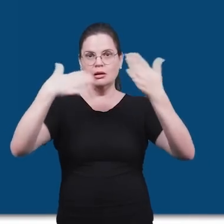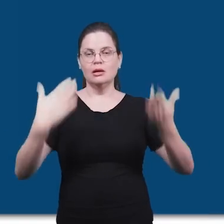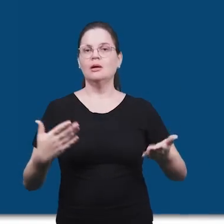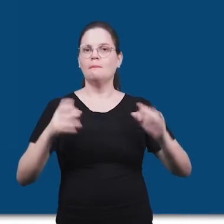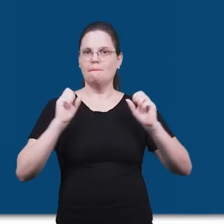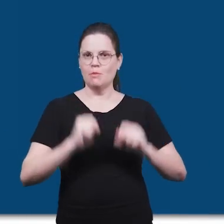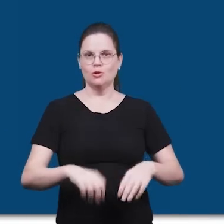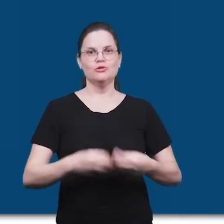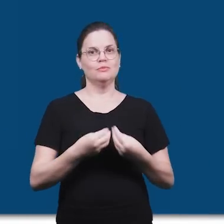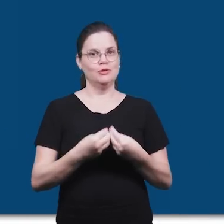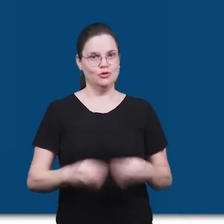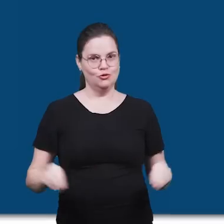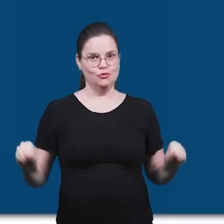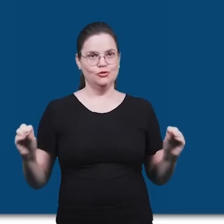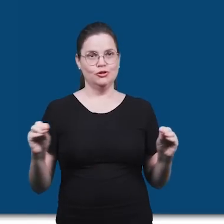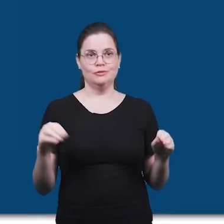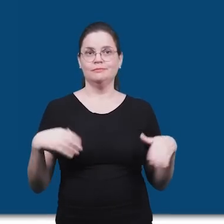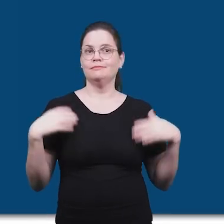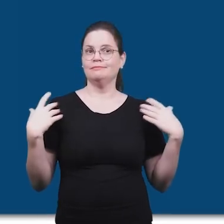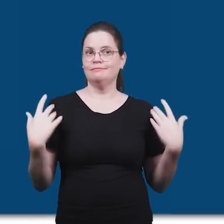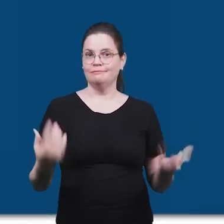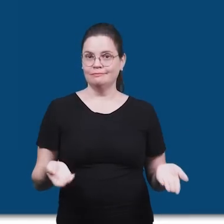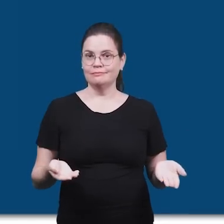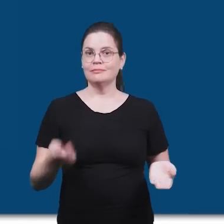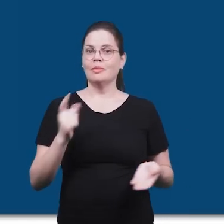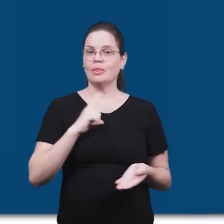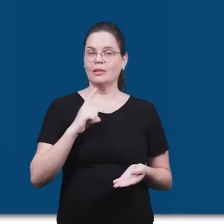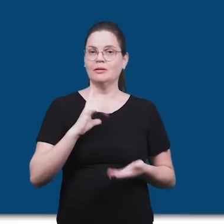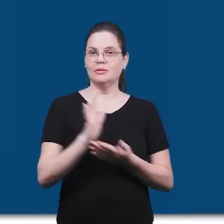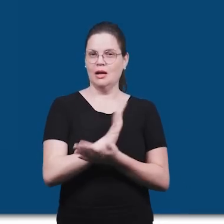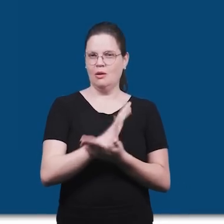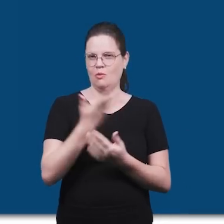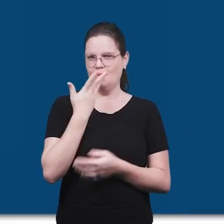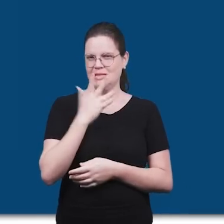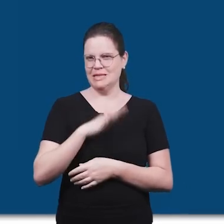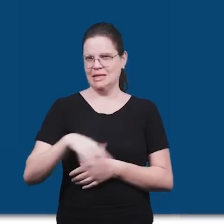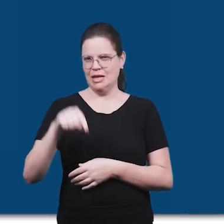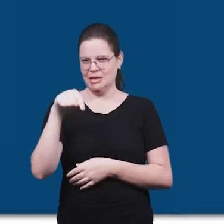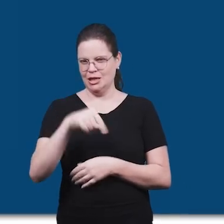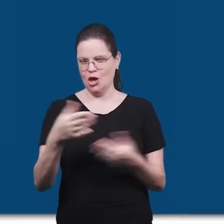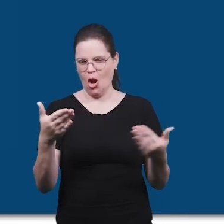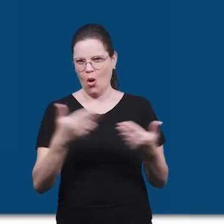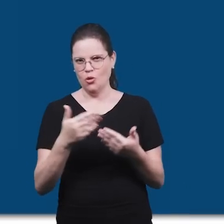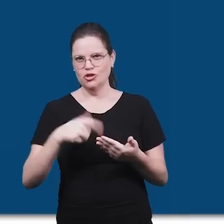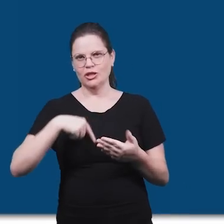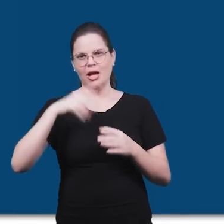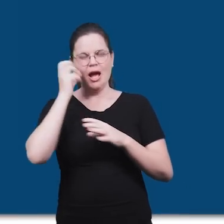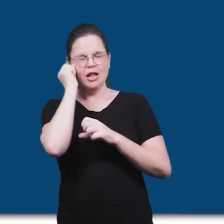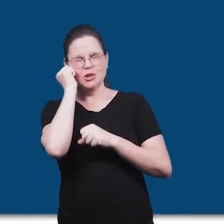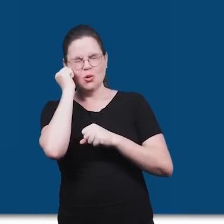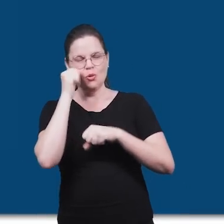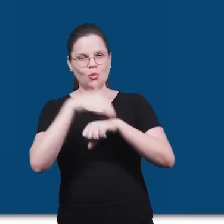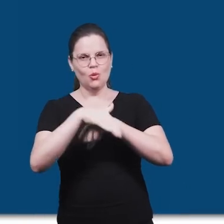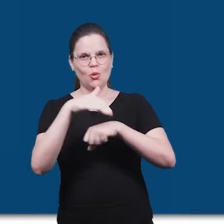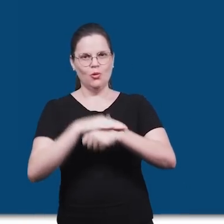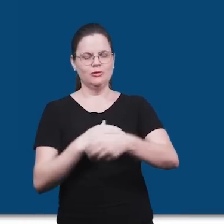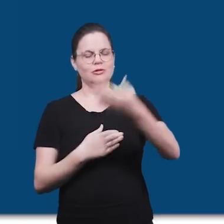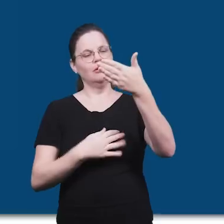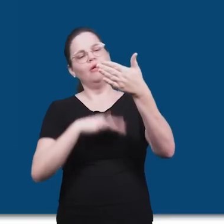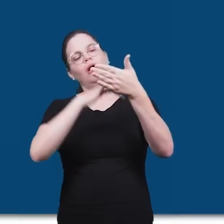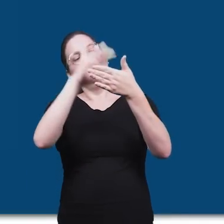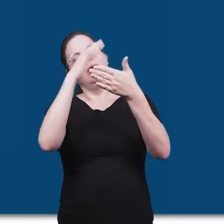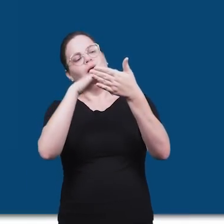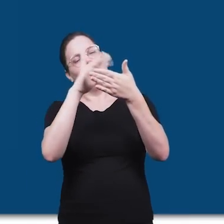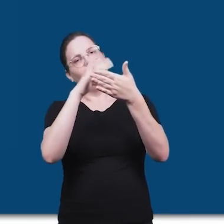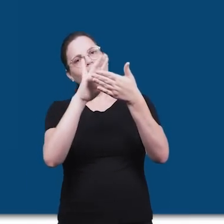desenvolvimento infantil. Por um acaso, tem criança que fica com o celular no quarto à noite?